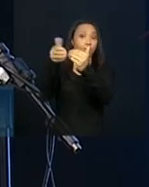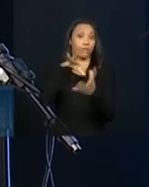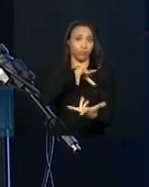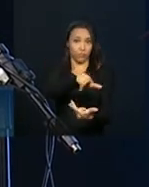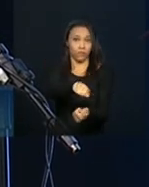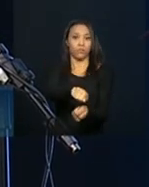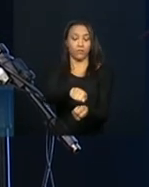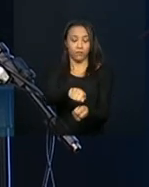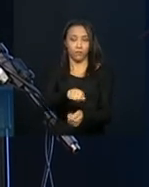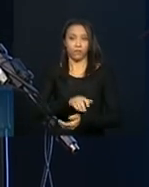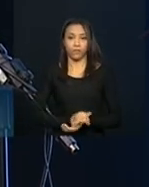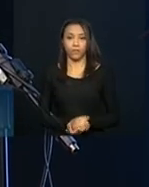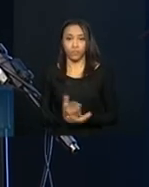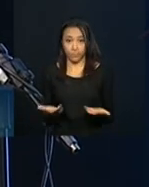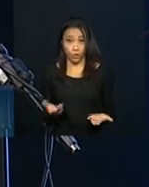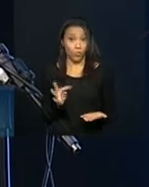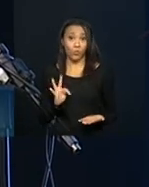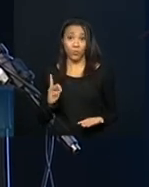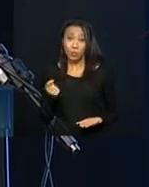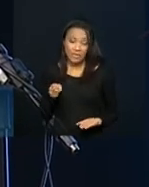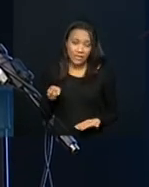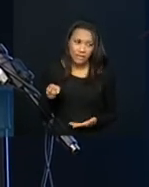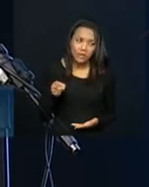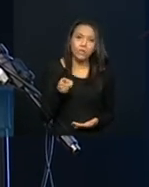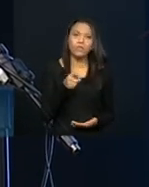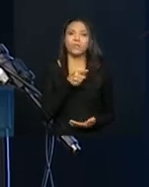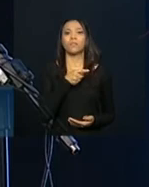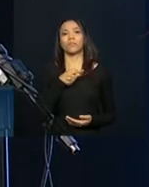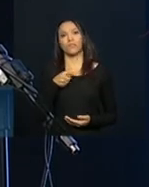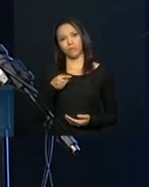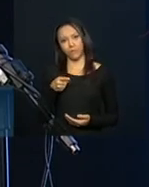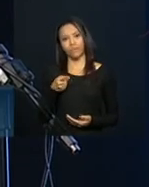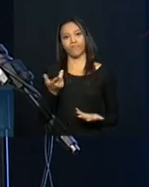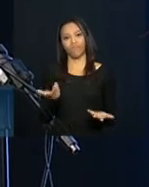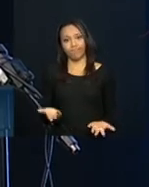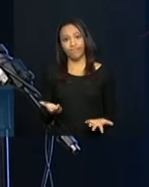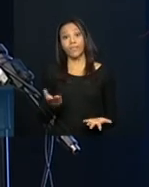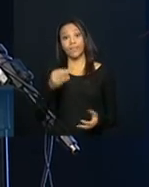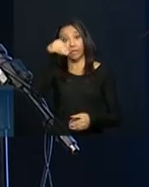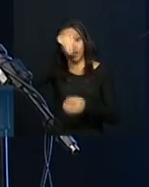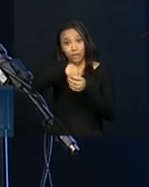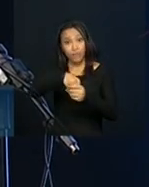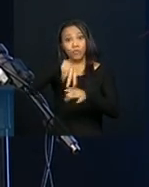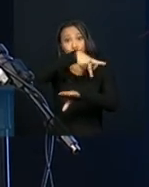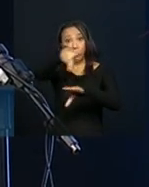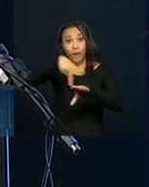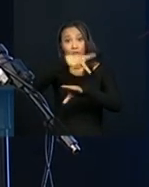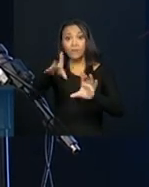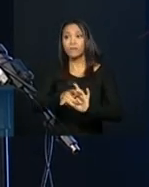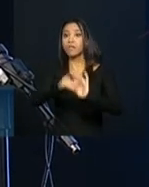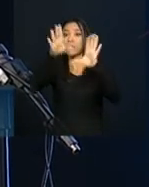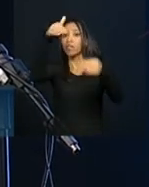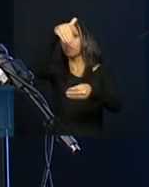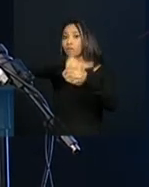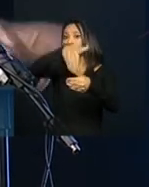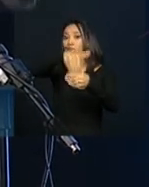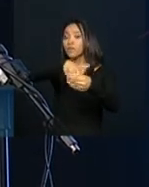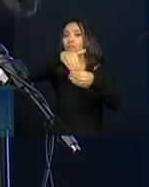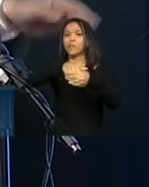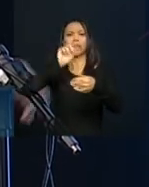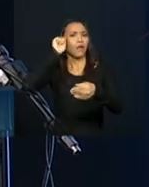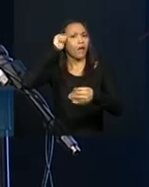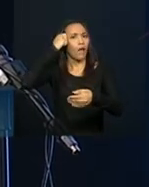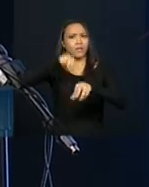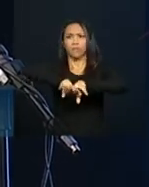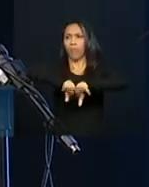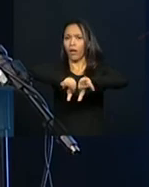mundo. E tudo isso num país democrático, multiétnico, multirracial e nos